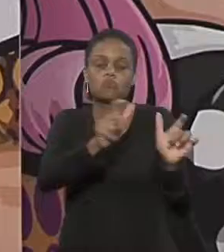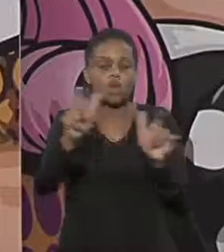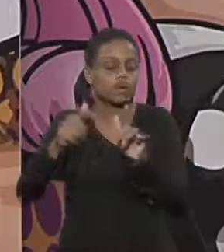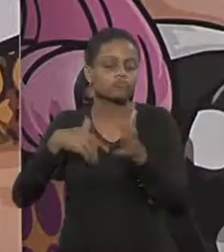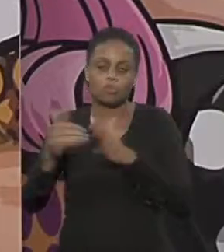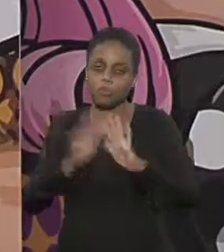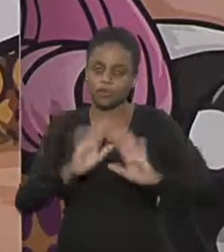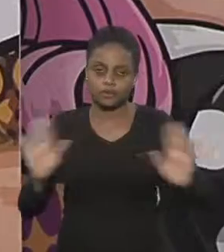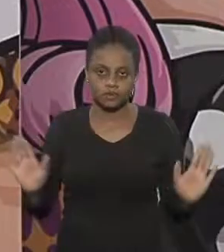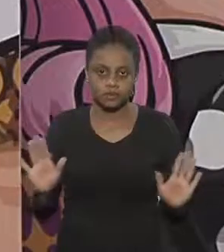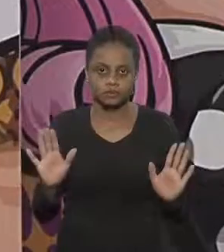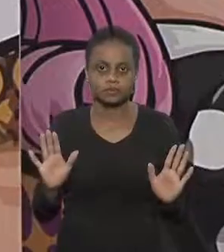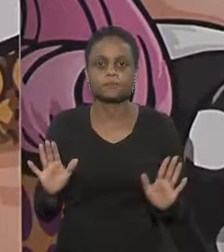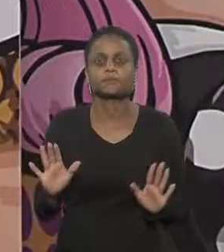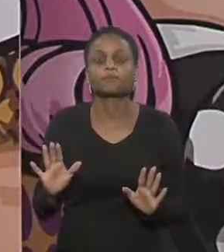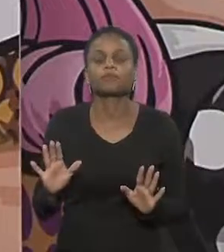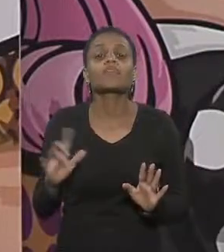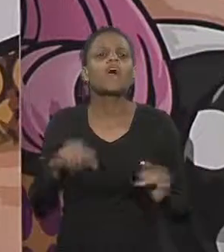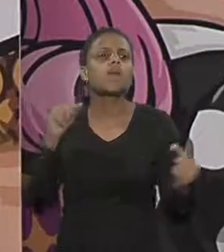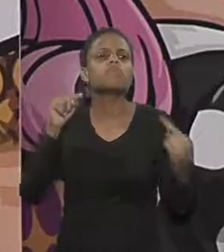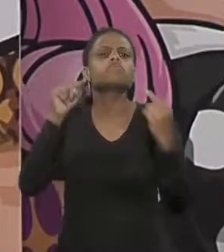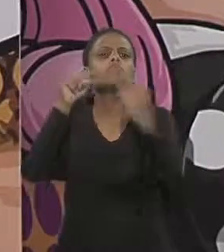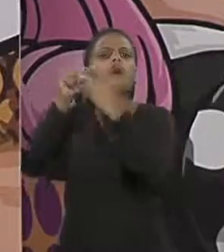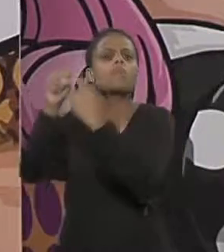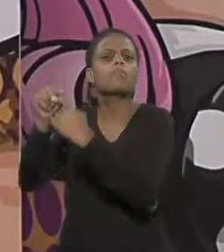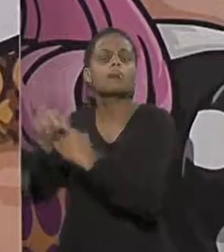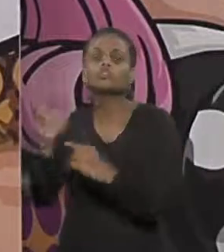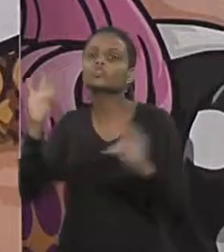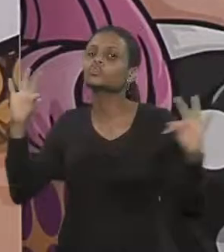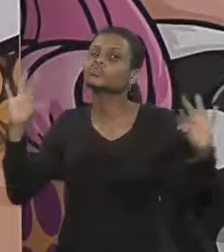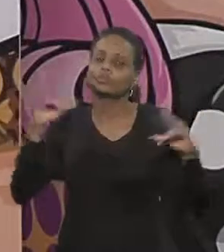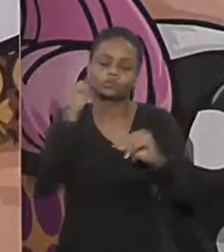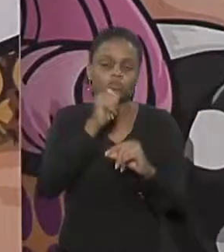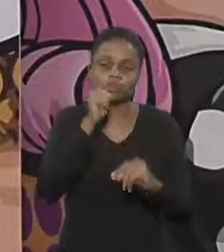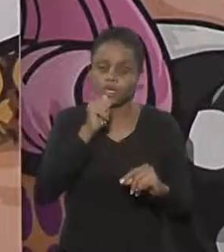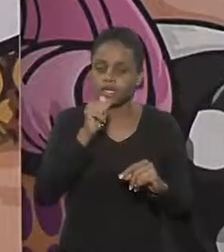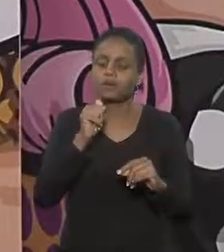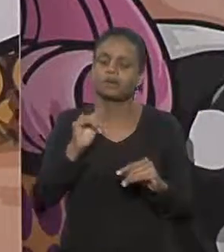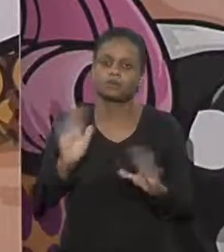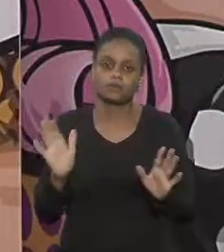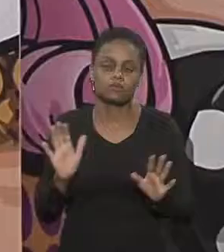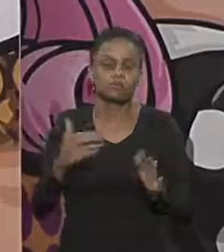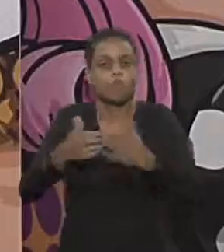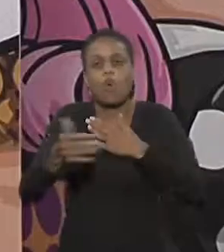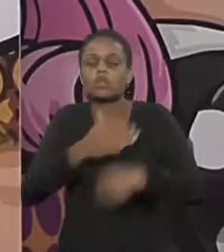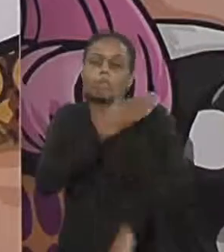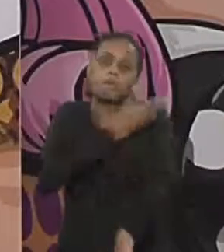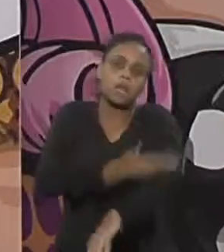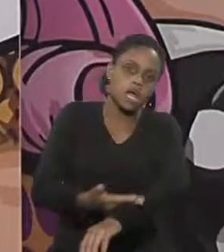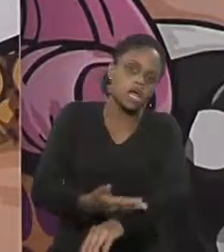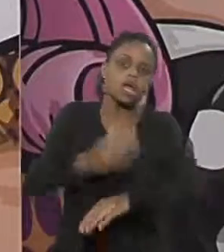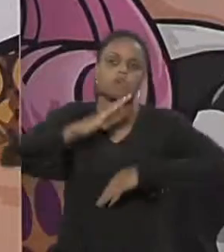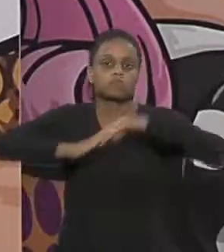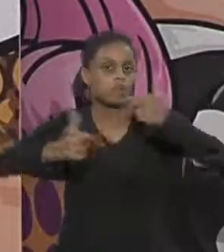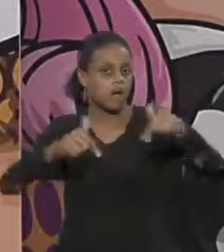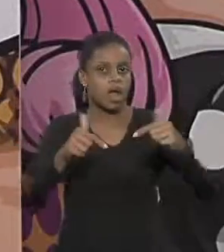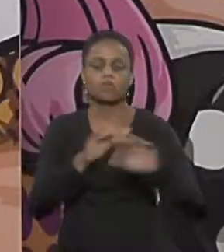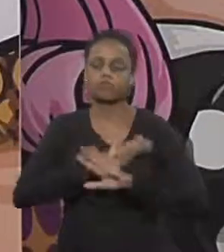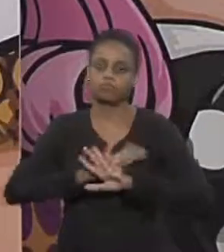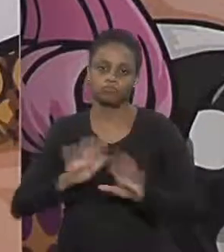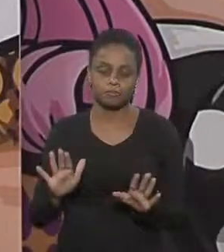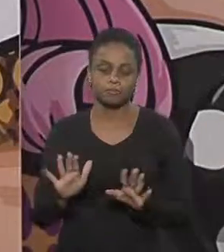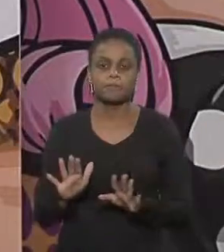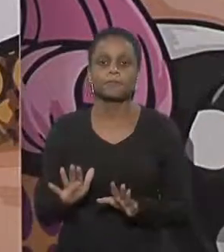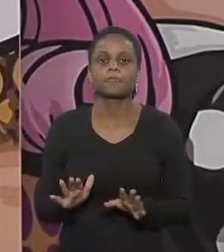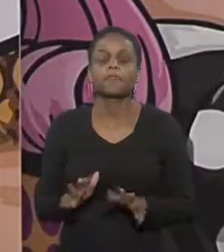social, do ponto de vista geográfico, ela é, de certa forma, podemos dizer, democrática. Ela atinge a todas as mulheres, independentemente da sua raça, da sua